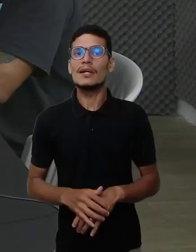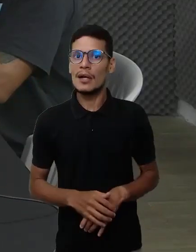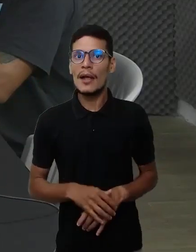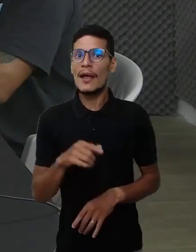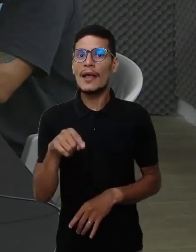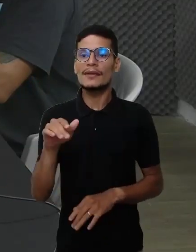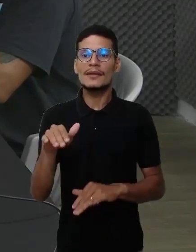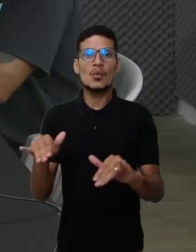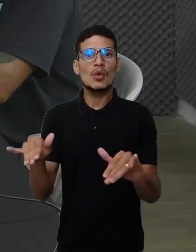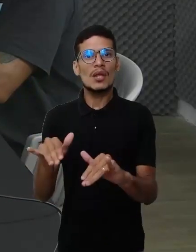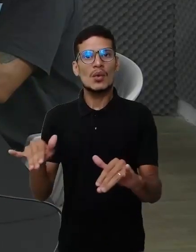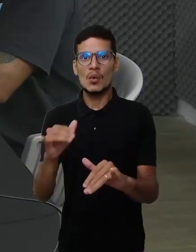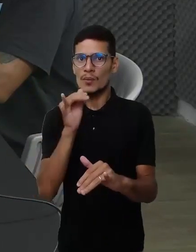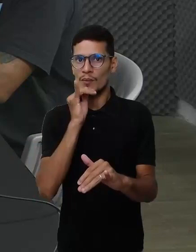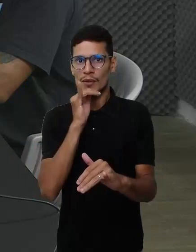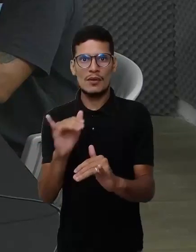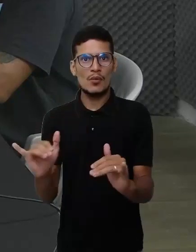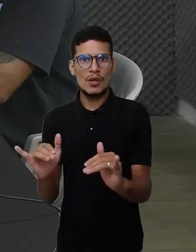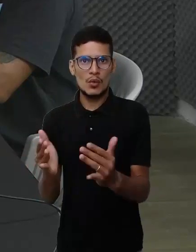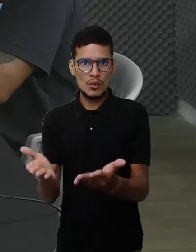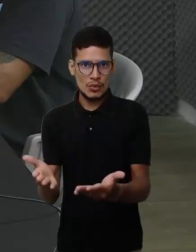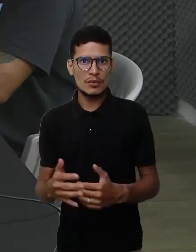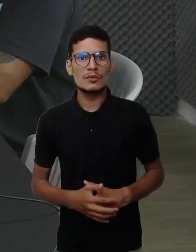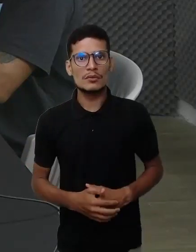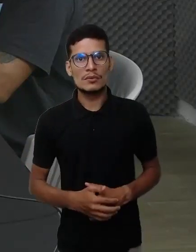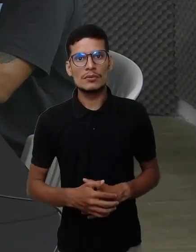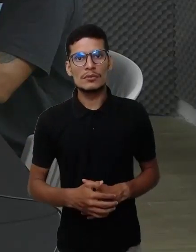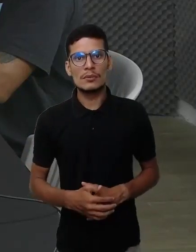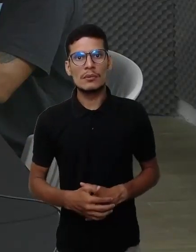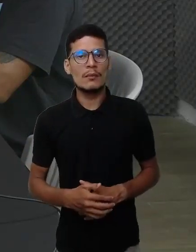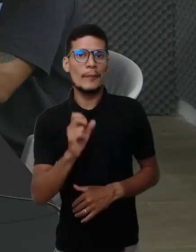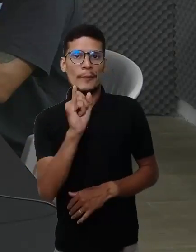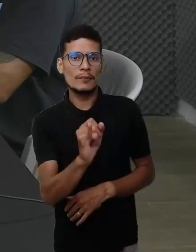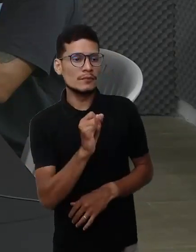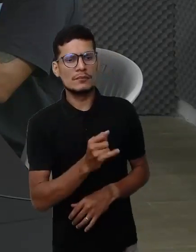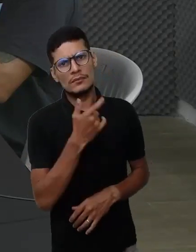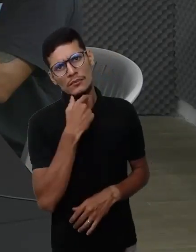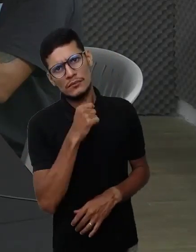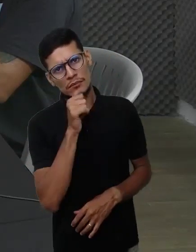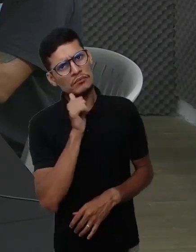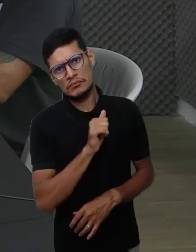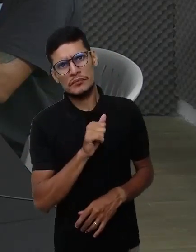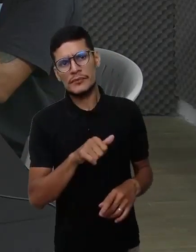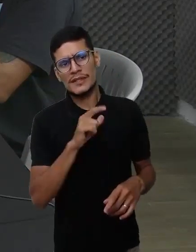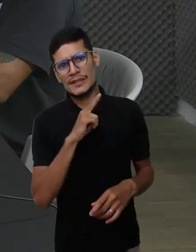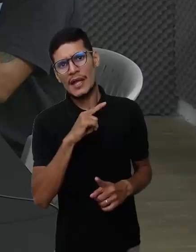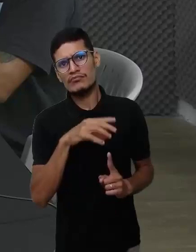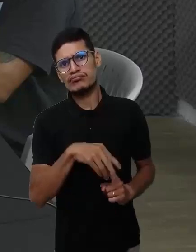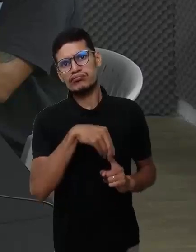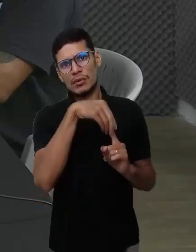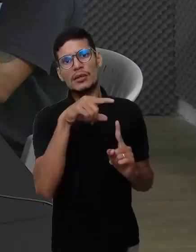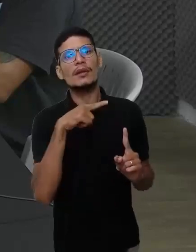mais tranquilo ele ou ela ficam. E ele ou ela que ficam tranquilos, que têm privilégios, estão no topo da